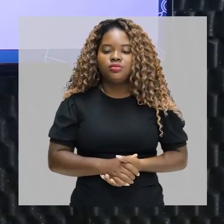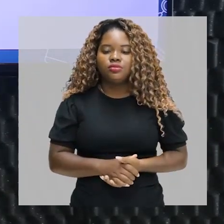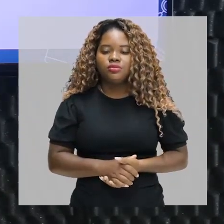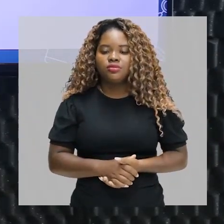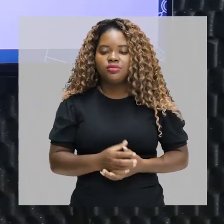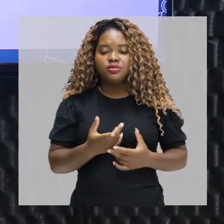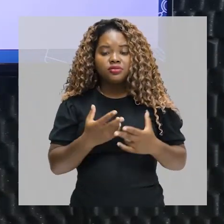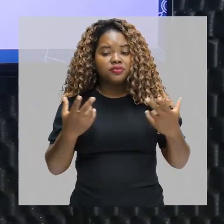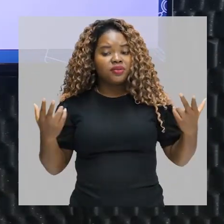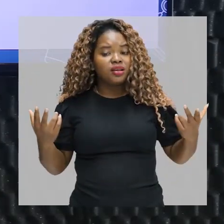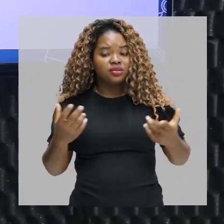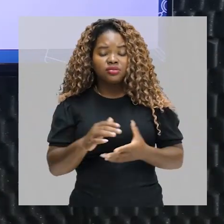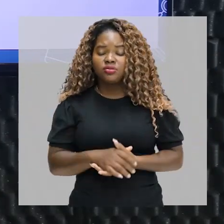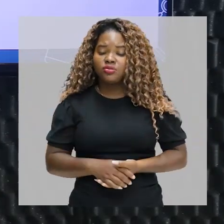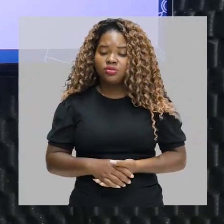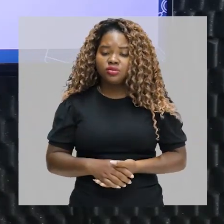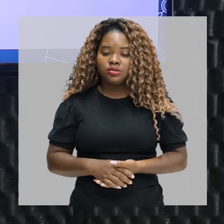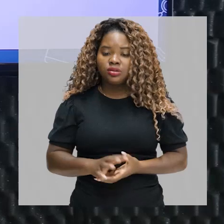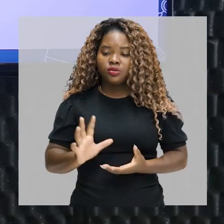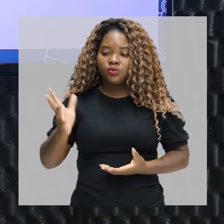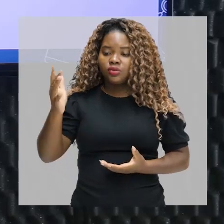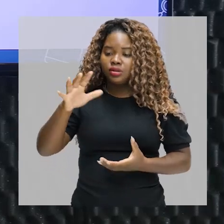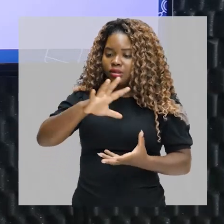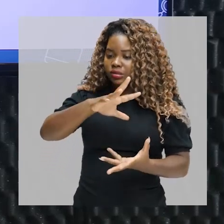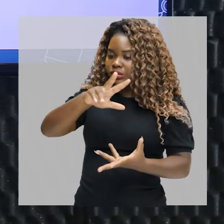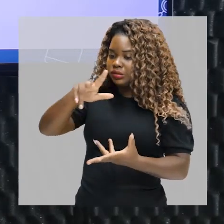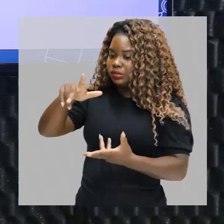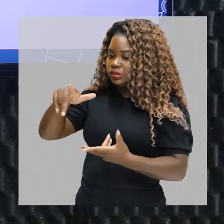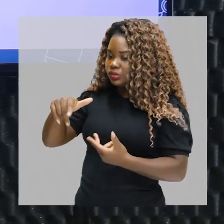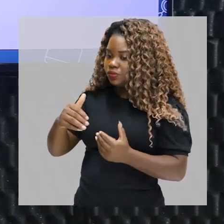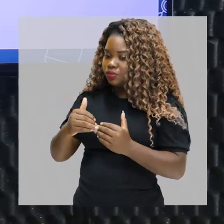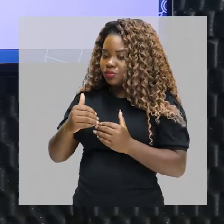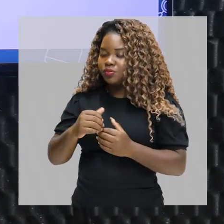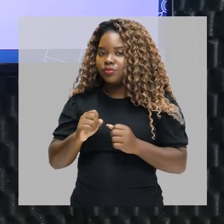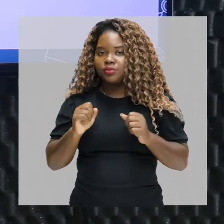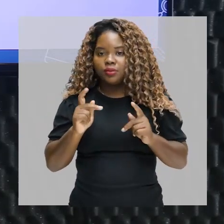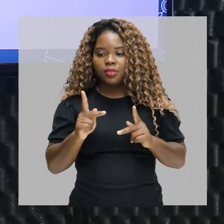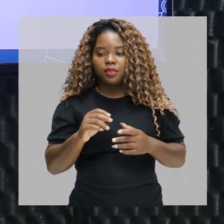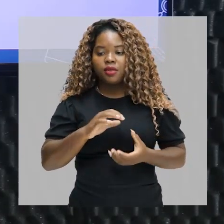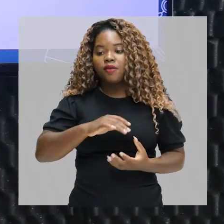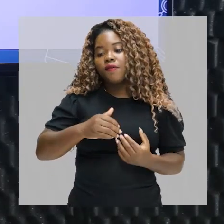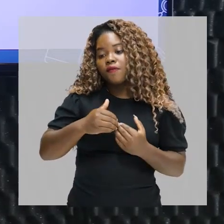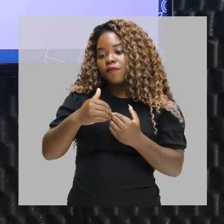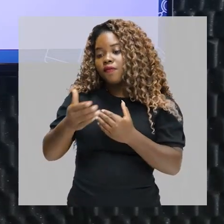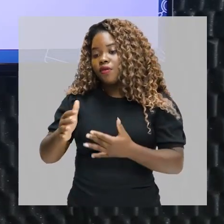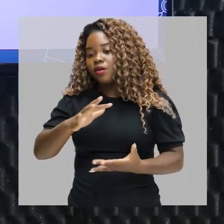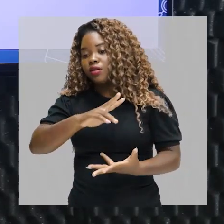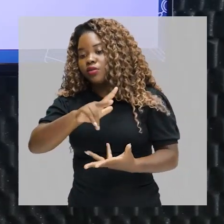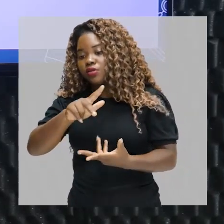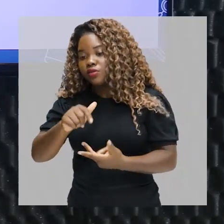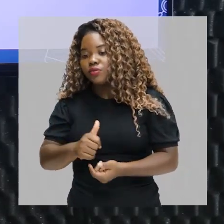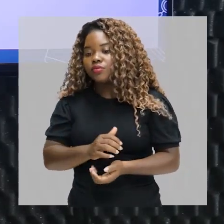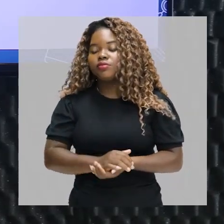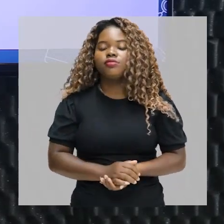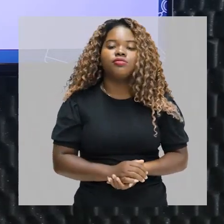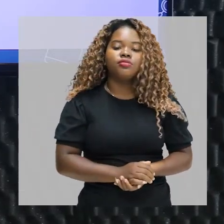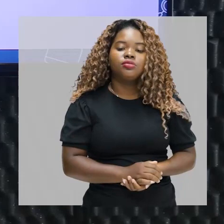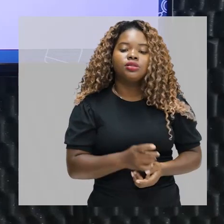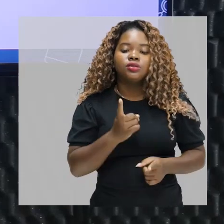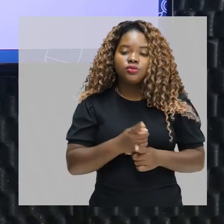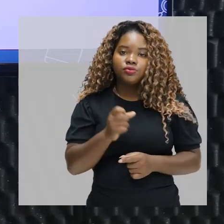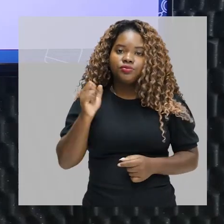supernova. Então são raios que estão aí livres no espaço. E esses raios cósmicos a gente vai encontrar